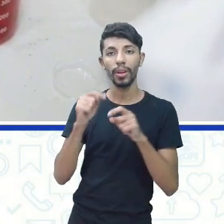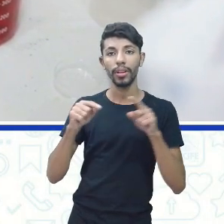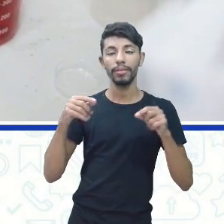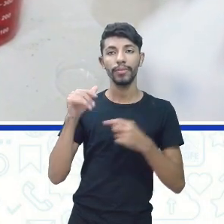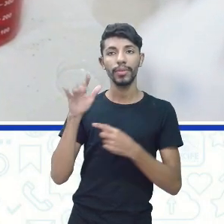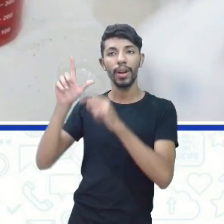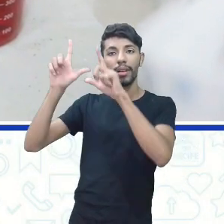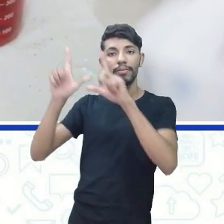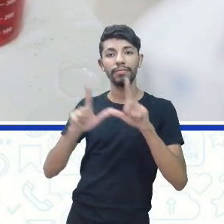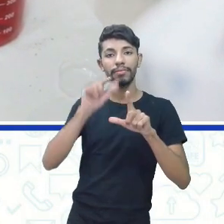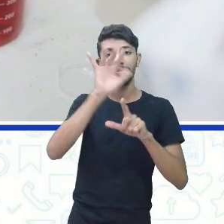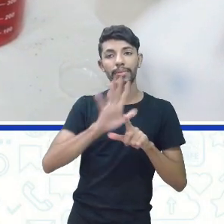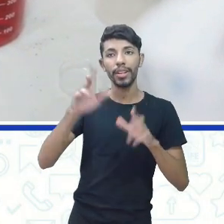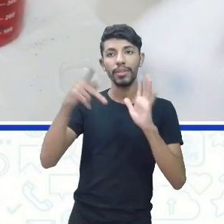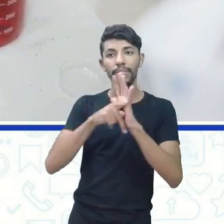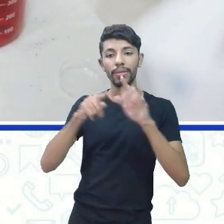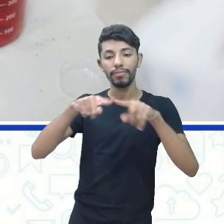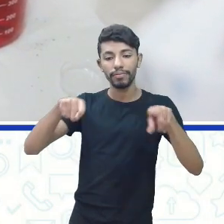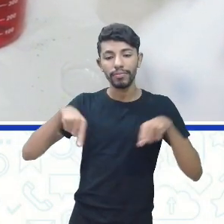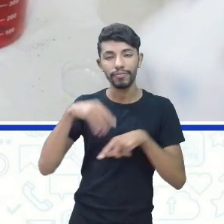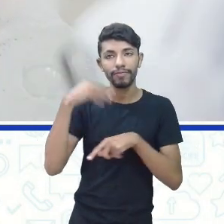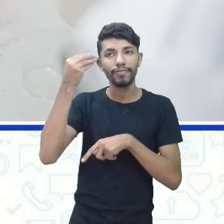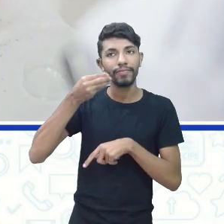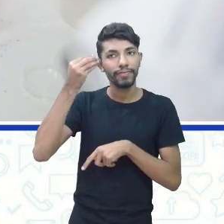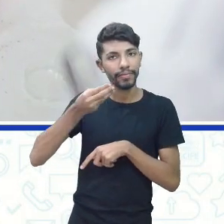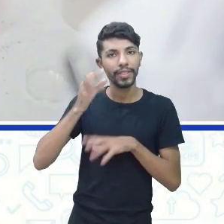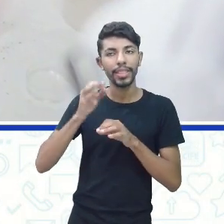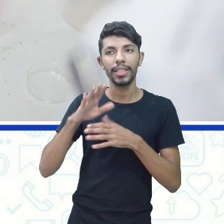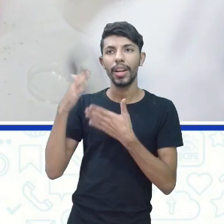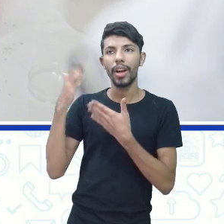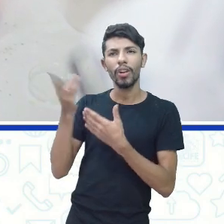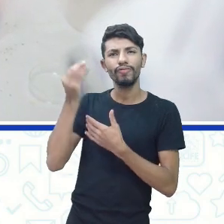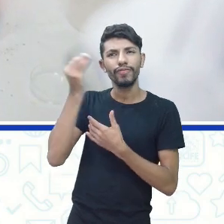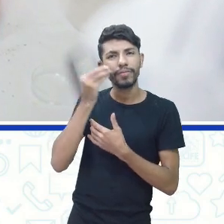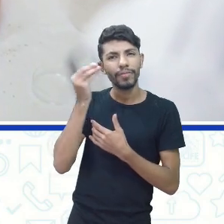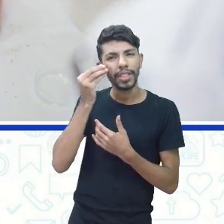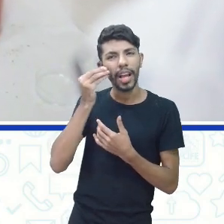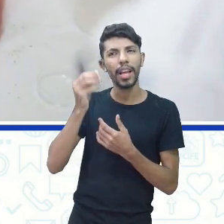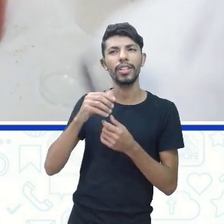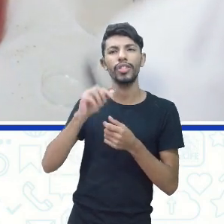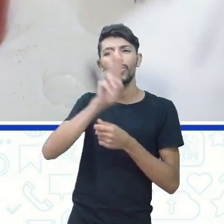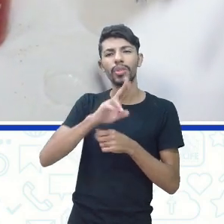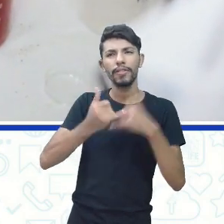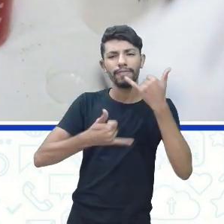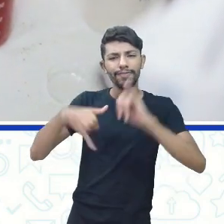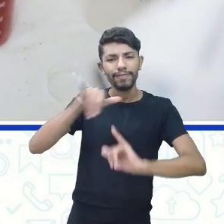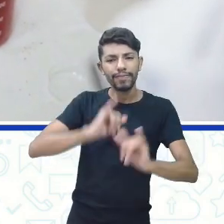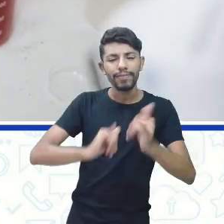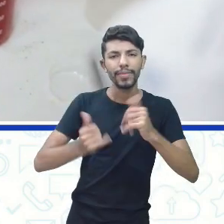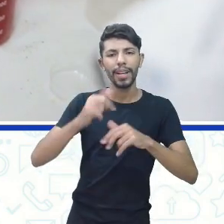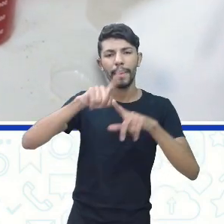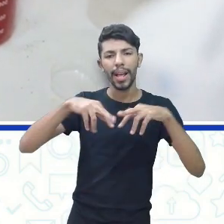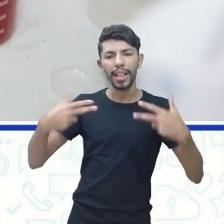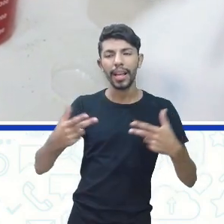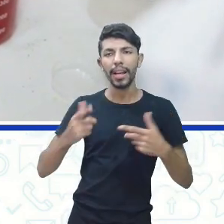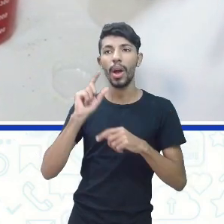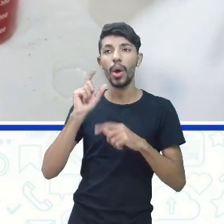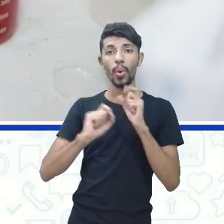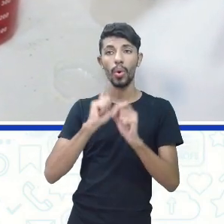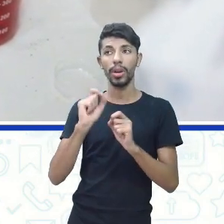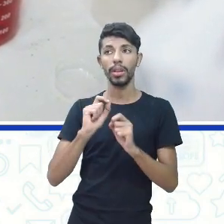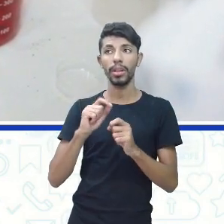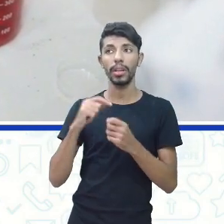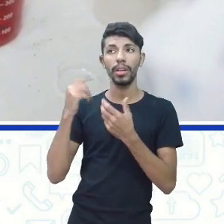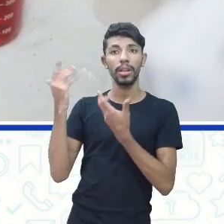laboratório. Então, é aqui. A partir de testes, a partir de substâncias, de materiais, que esses materiais